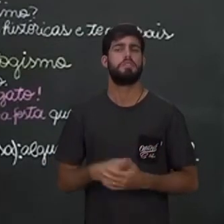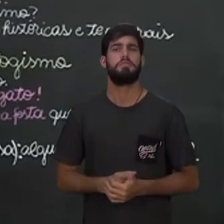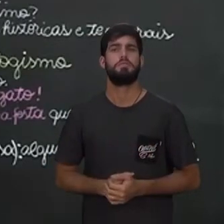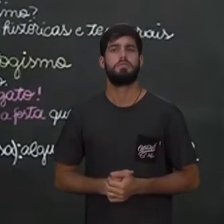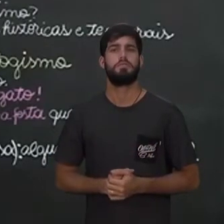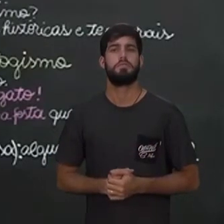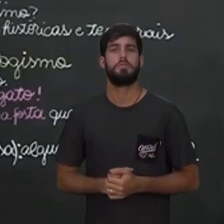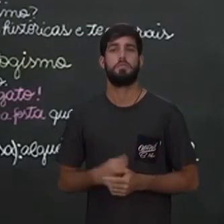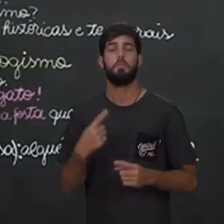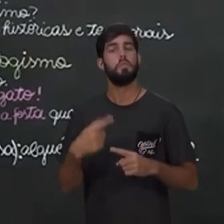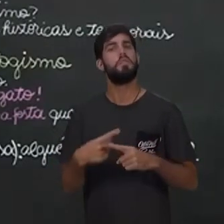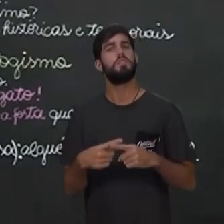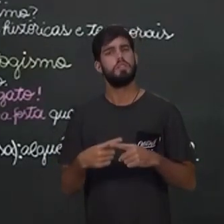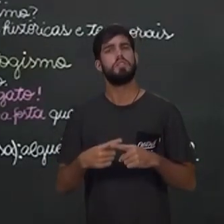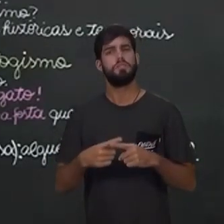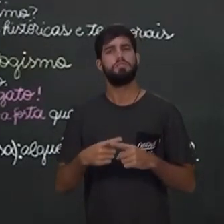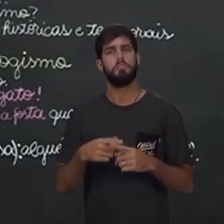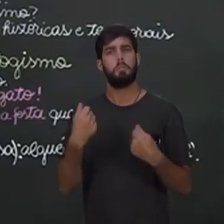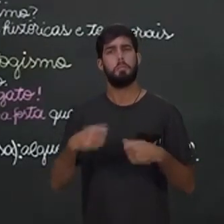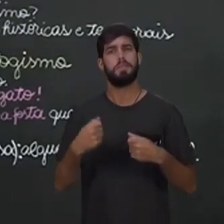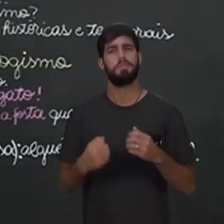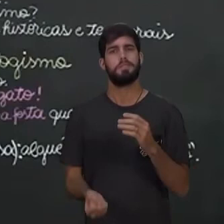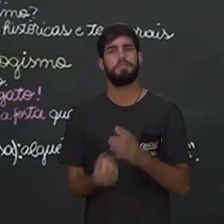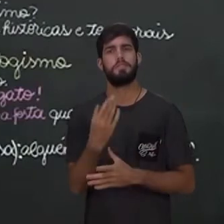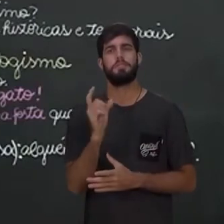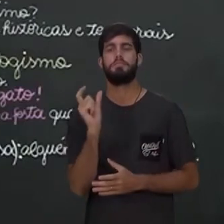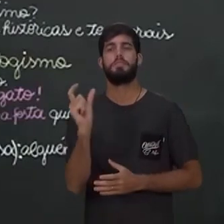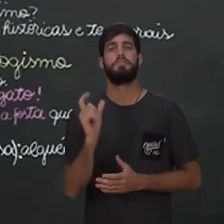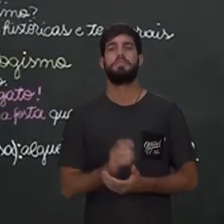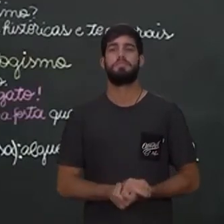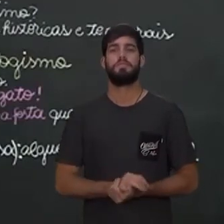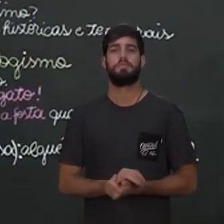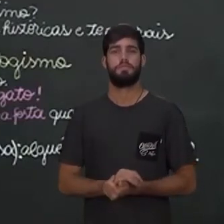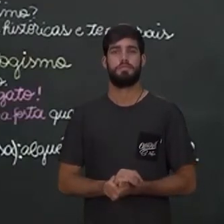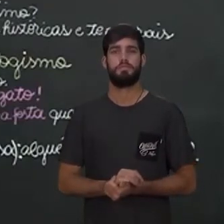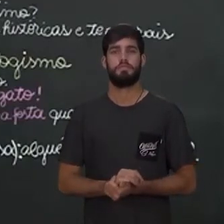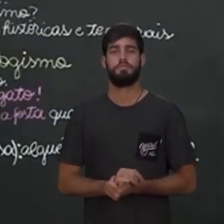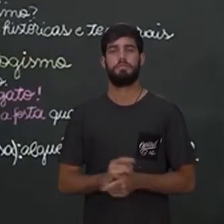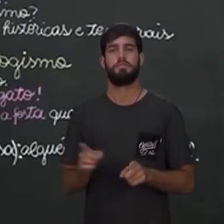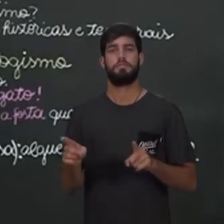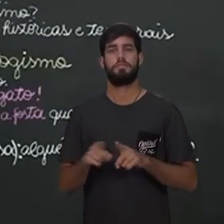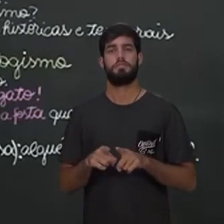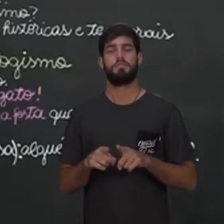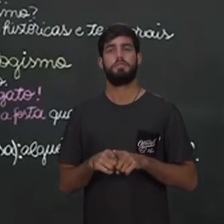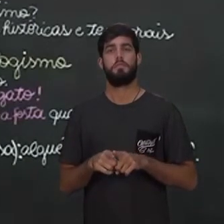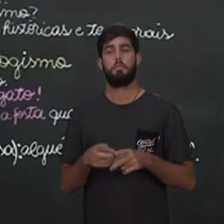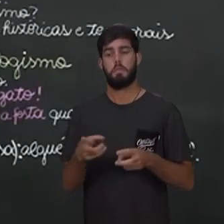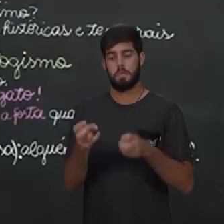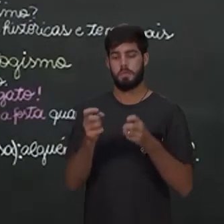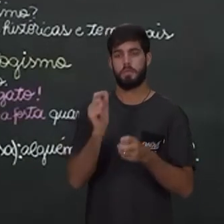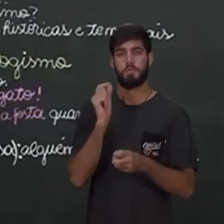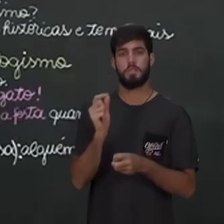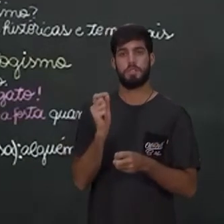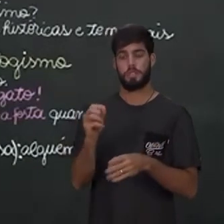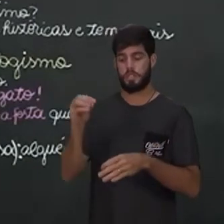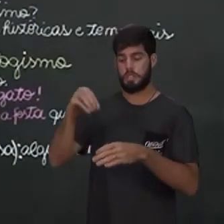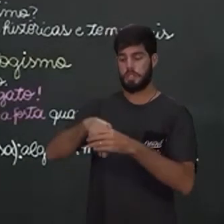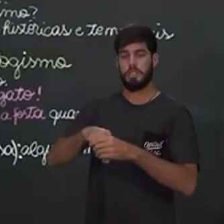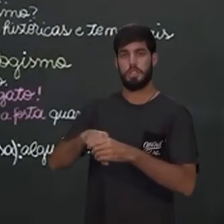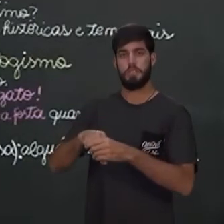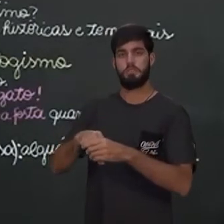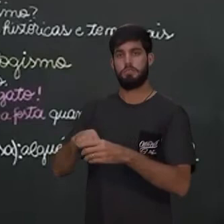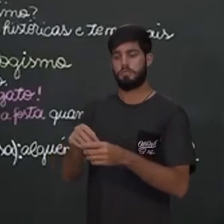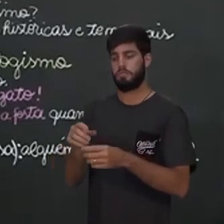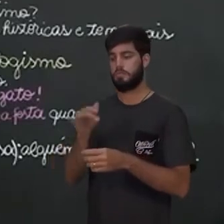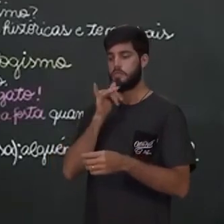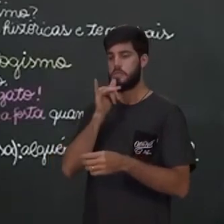vezes a gente precisa criar mesmo, inventar palavras e a gente sente a necessidade e percebe que dentro do conjunto de palavras do idioma, do